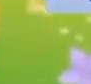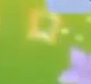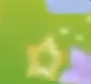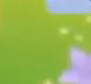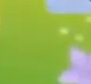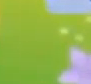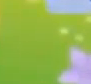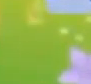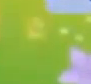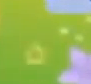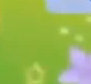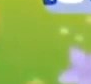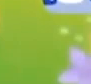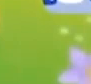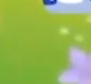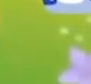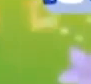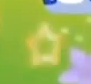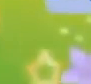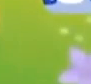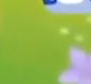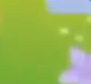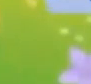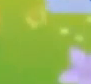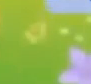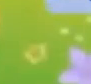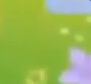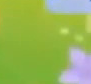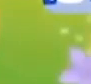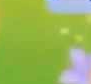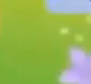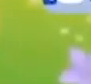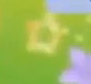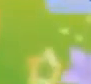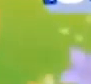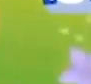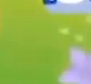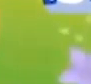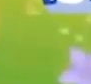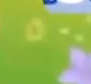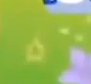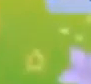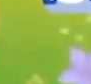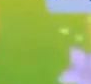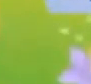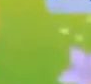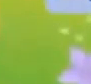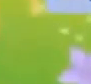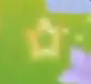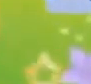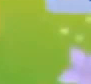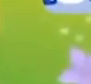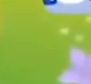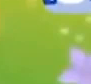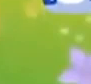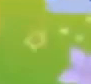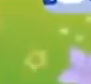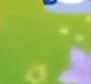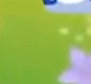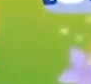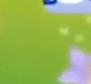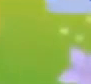A porta do ônibus abre e fecha pela cidade. O passageiro sobe